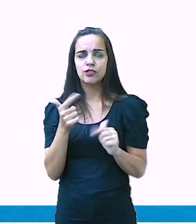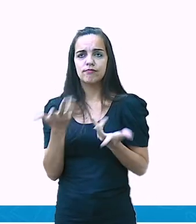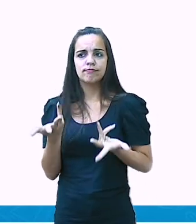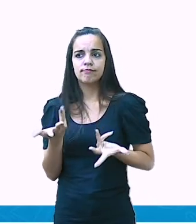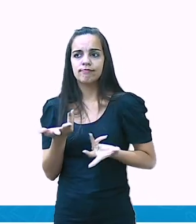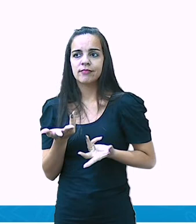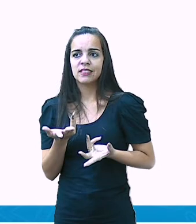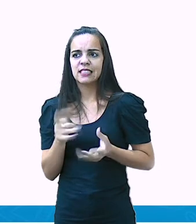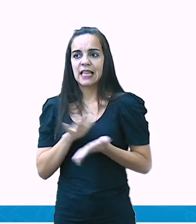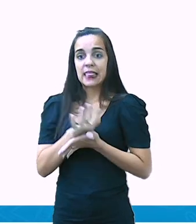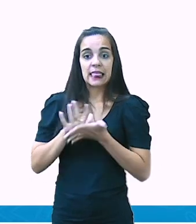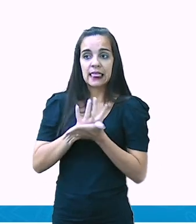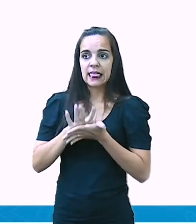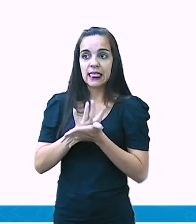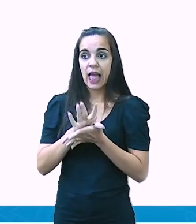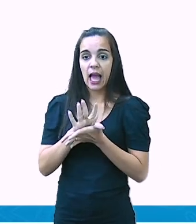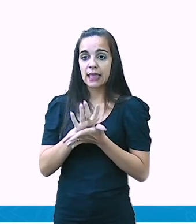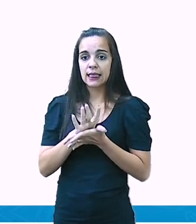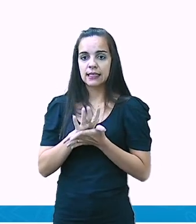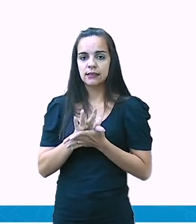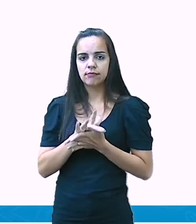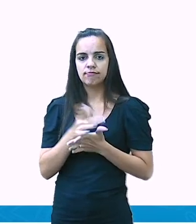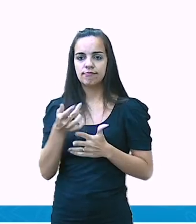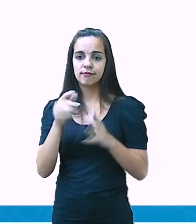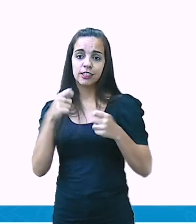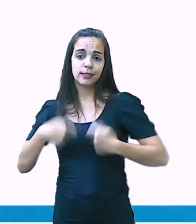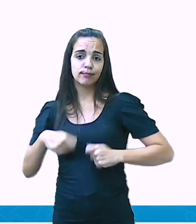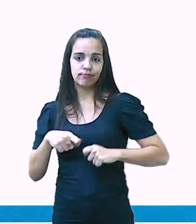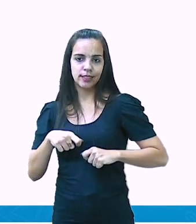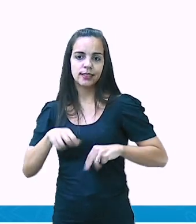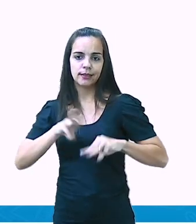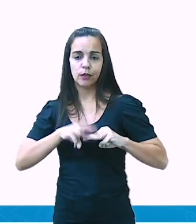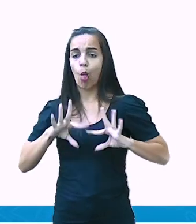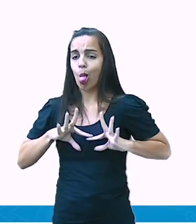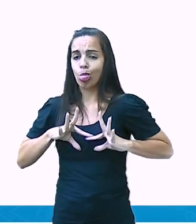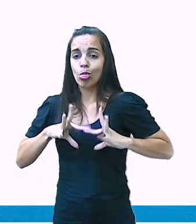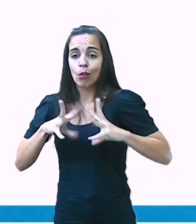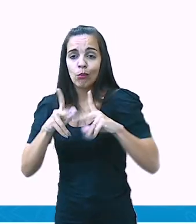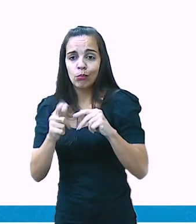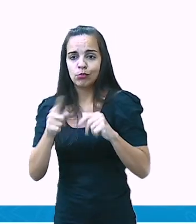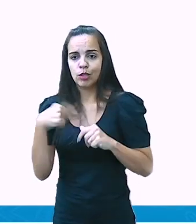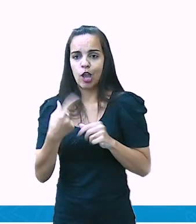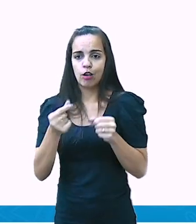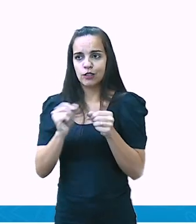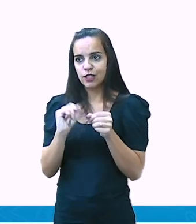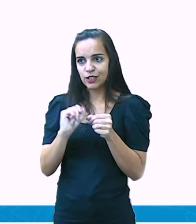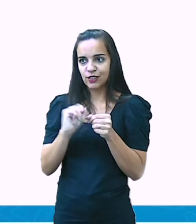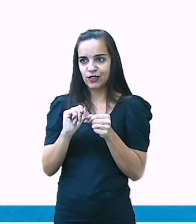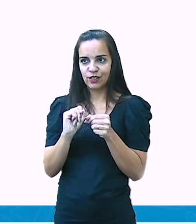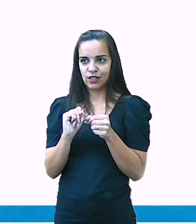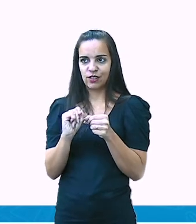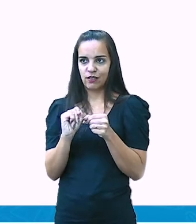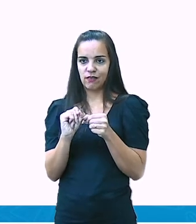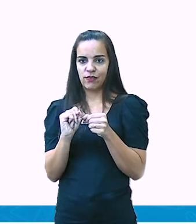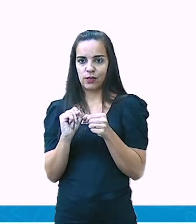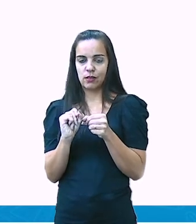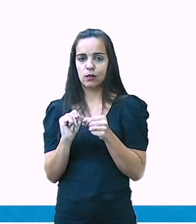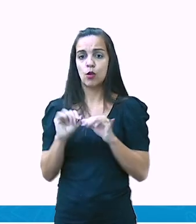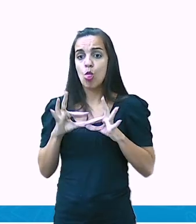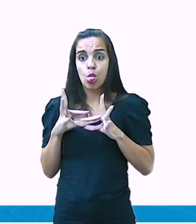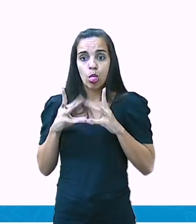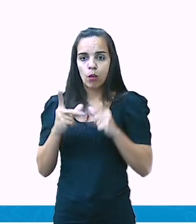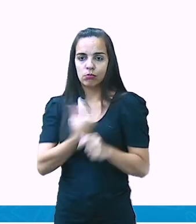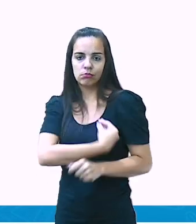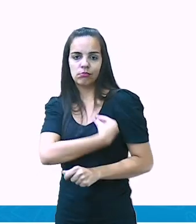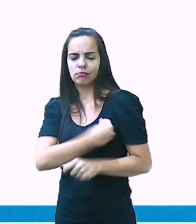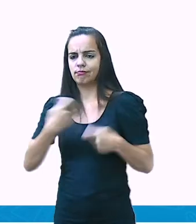existe caminhar sem a matemática. Esta ciência matemática, ela agrega a todas